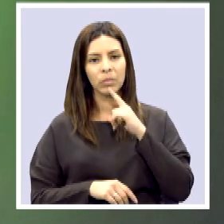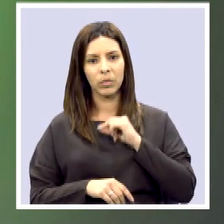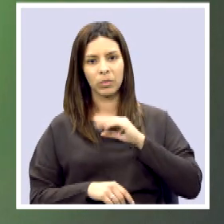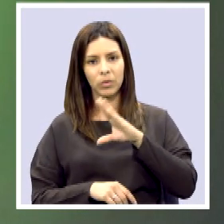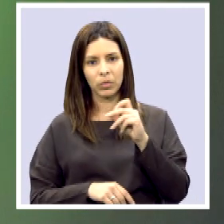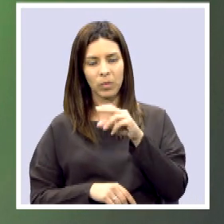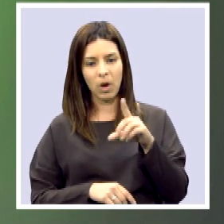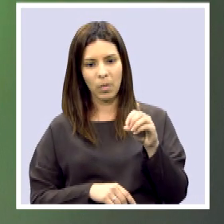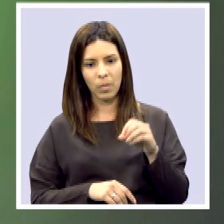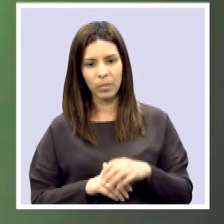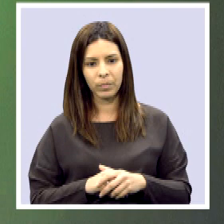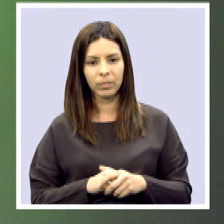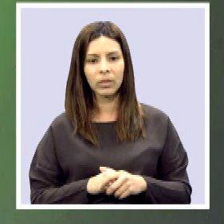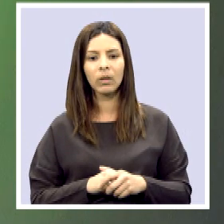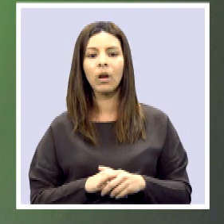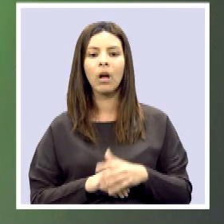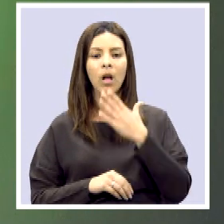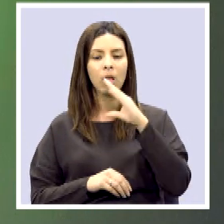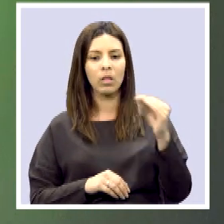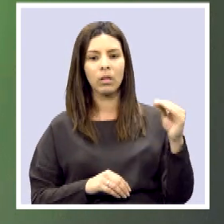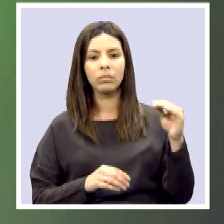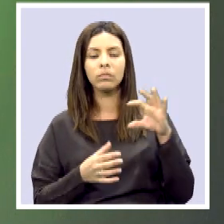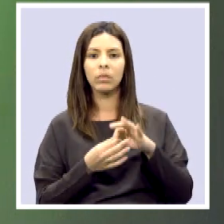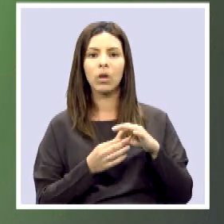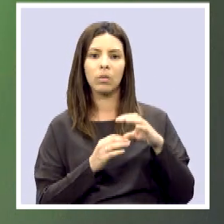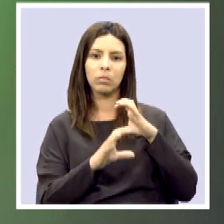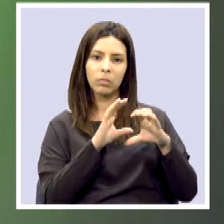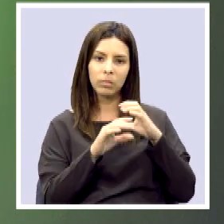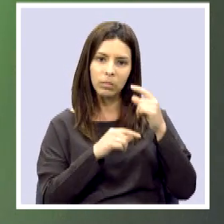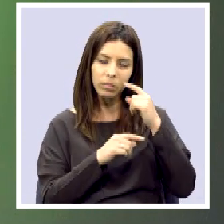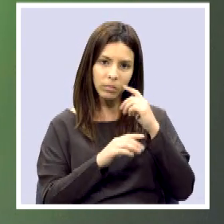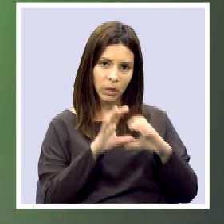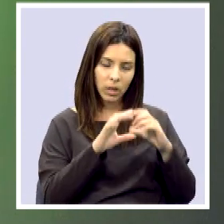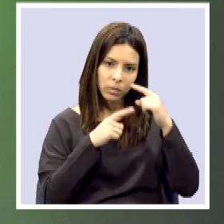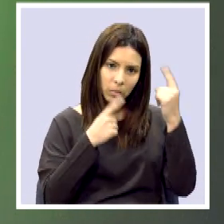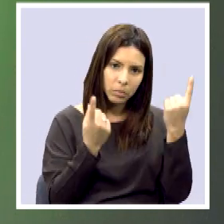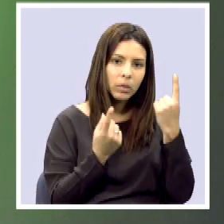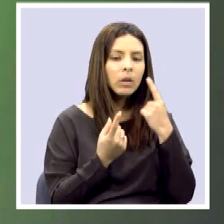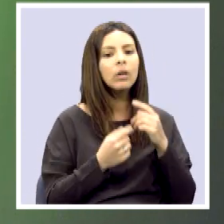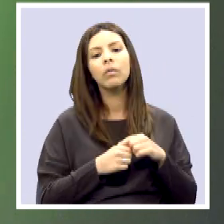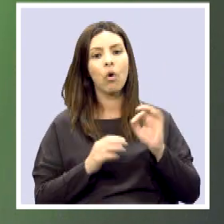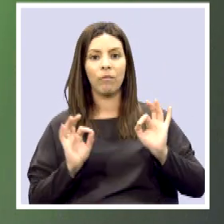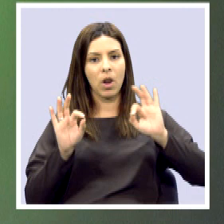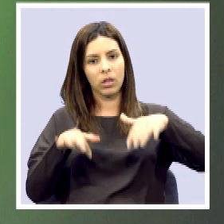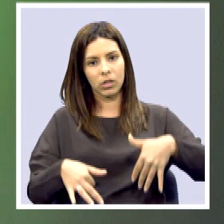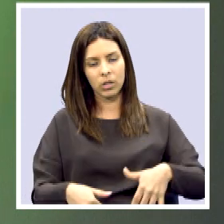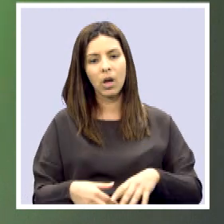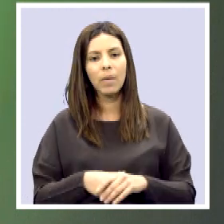meu nome é João Caldeira, sou aluno da Licenciatura de Relações Públicas e Comunicação Empresarial, aluno de terceiro ano,